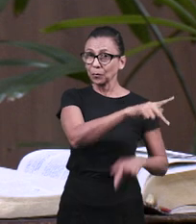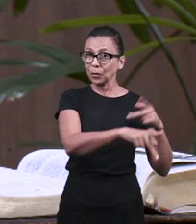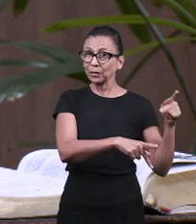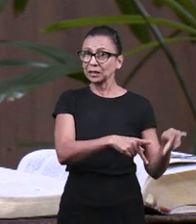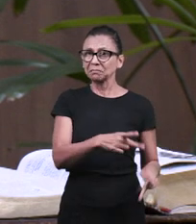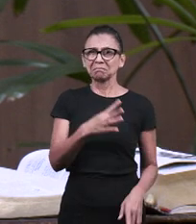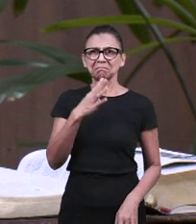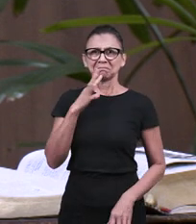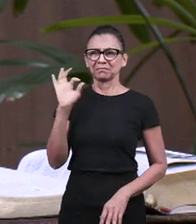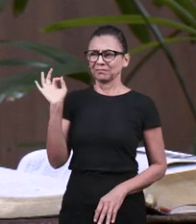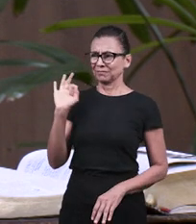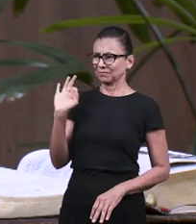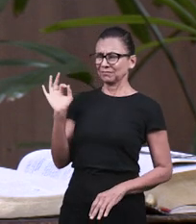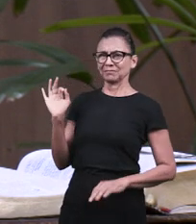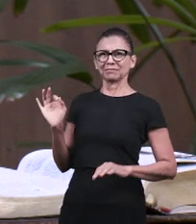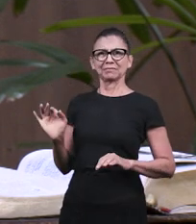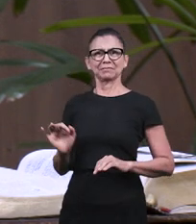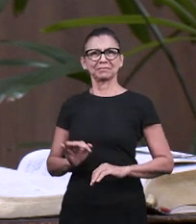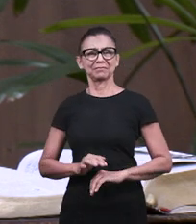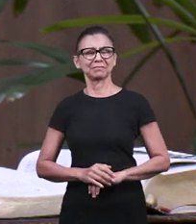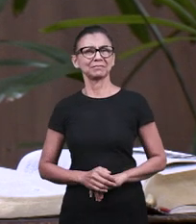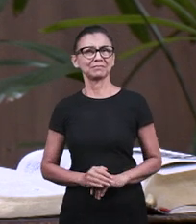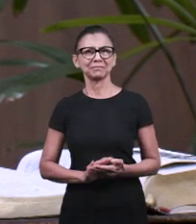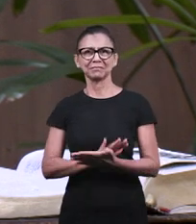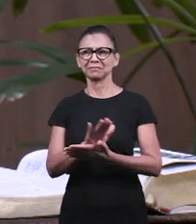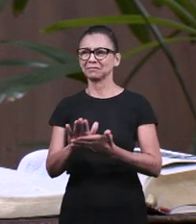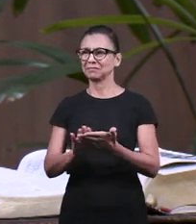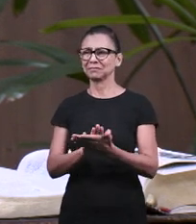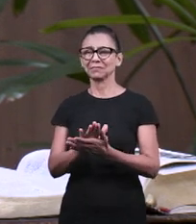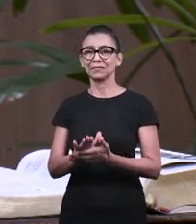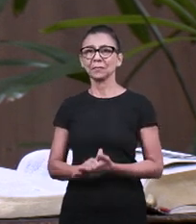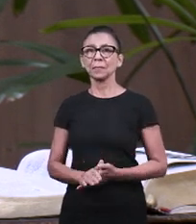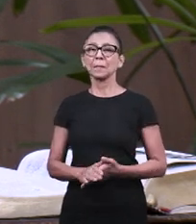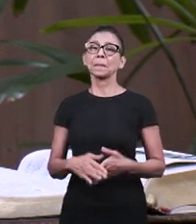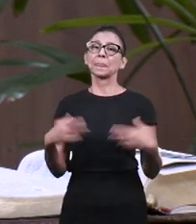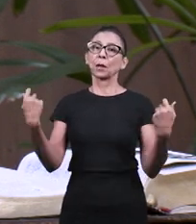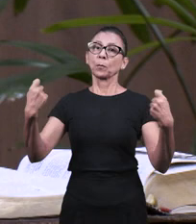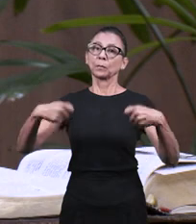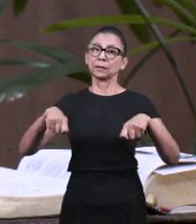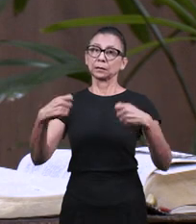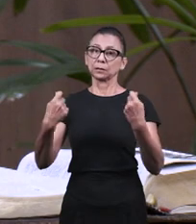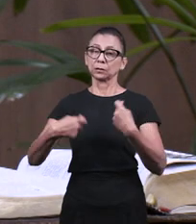Mereceu até que Paulo doutrinasse profundamente a